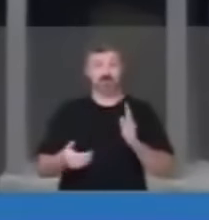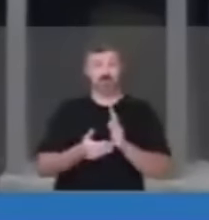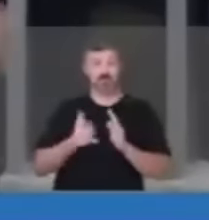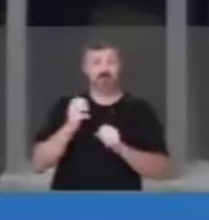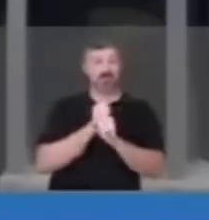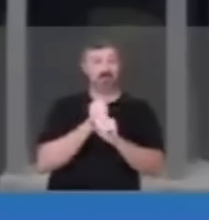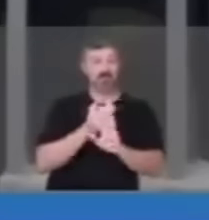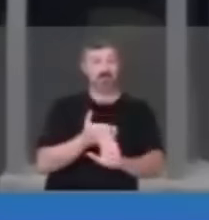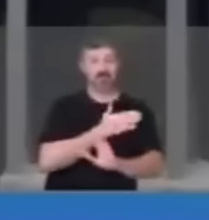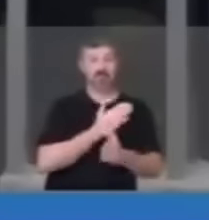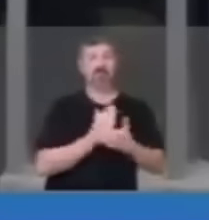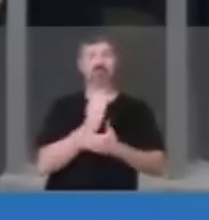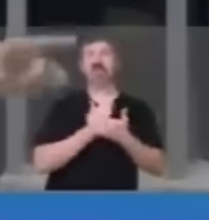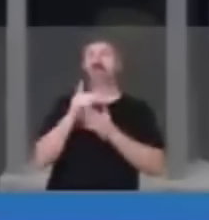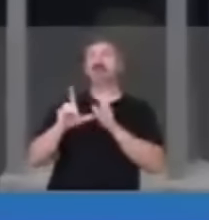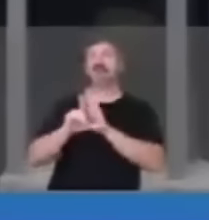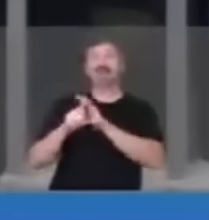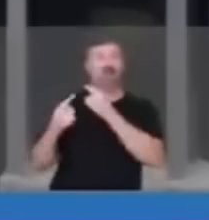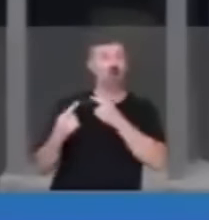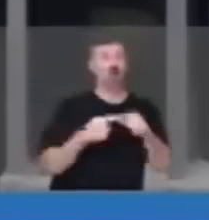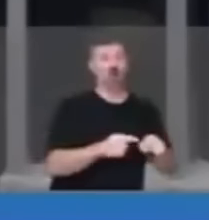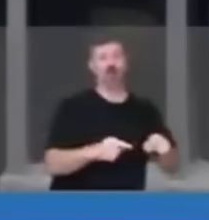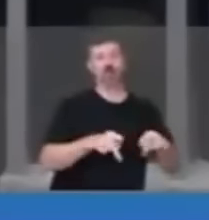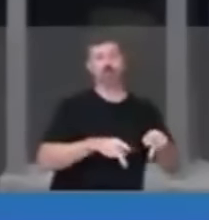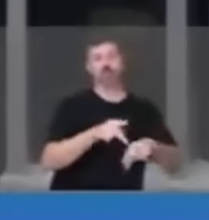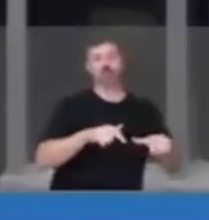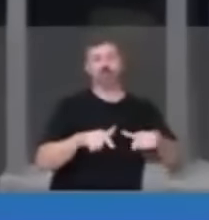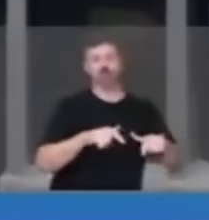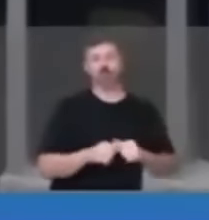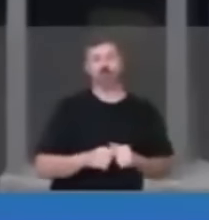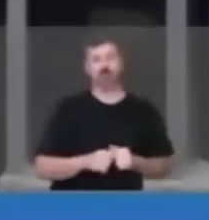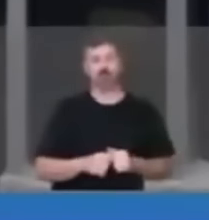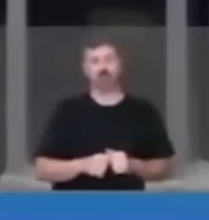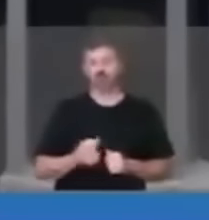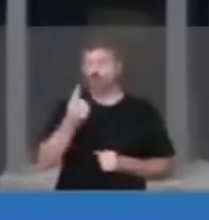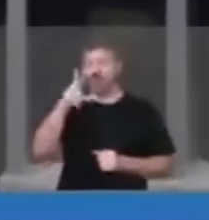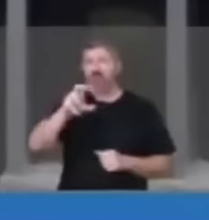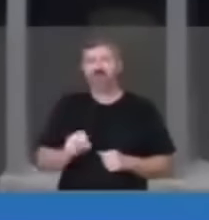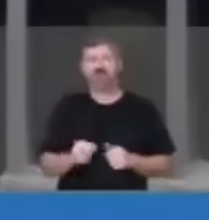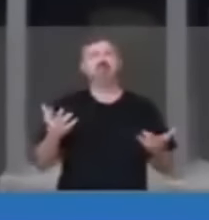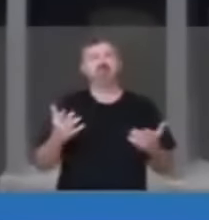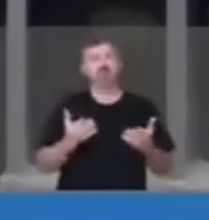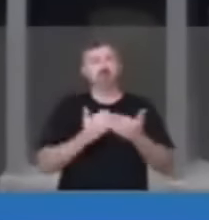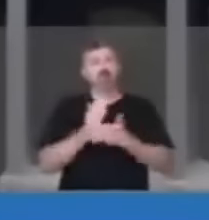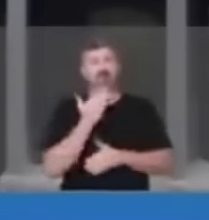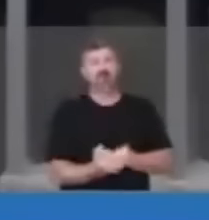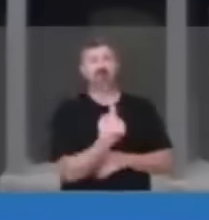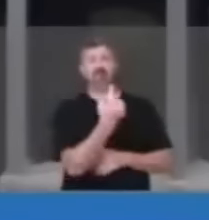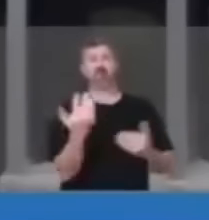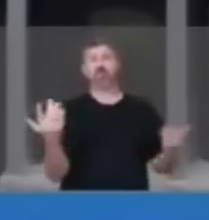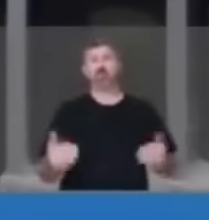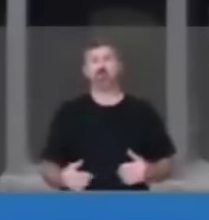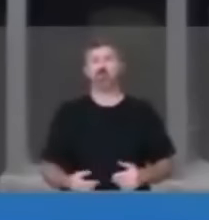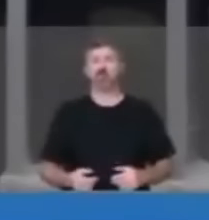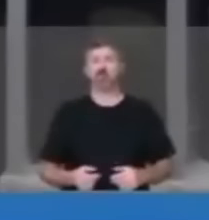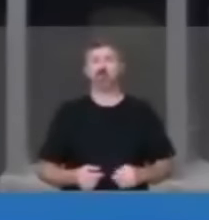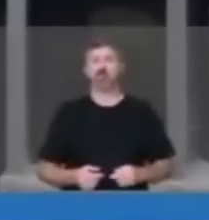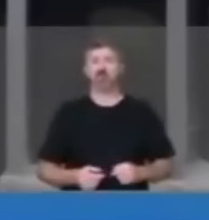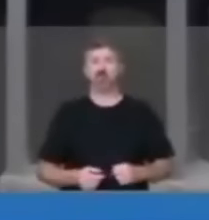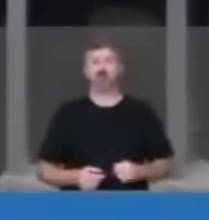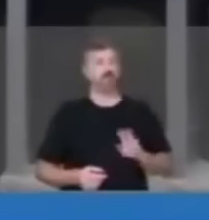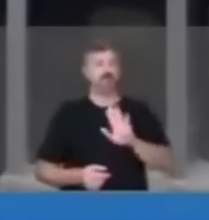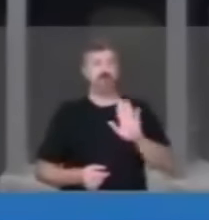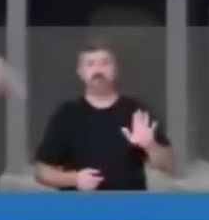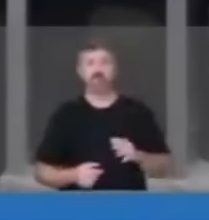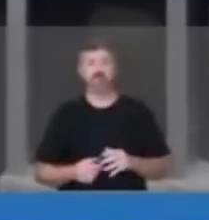últimos anos aprovou tanta lei contra os trabalhadores, que possa, ao menos uma vez, aprovar uma lei que defenda os trabalhadores. É isso